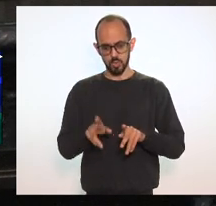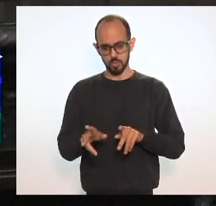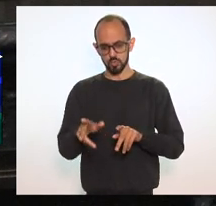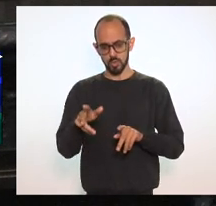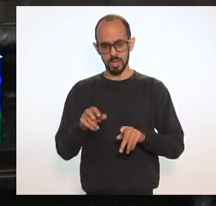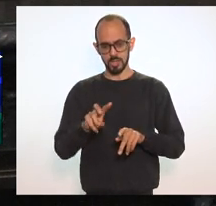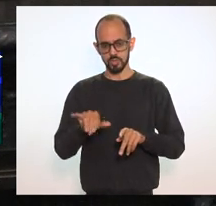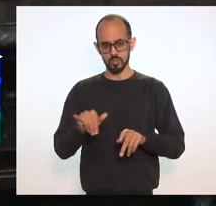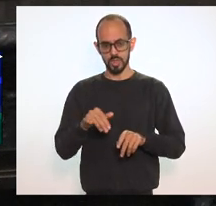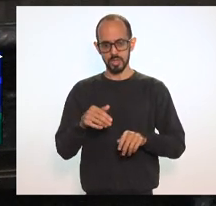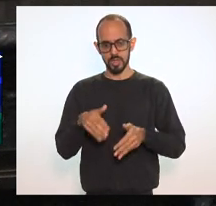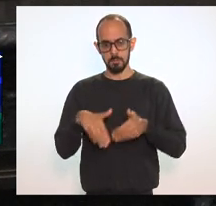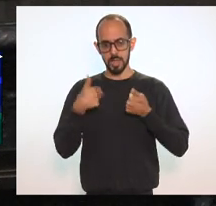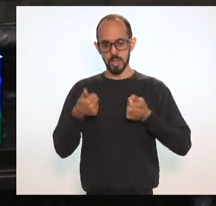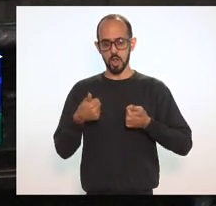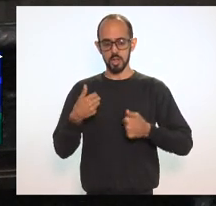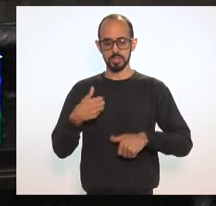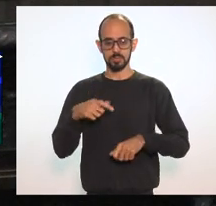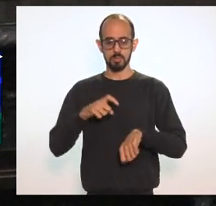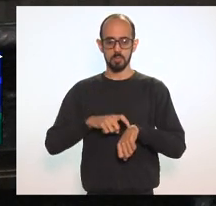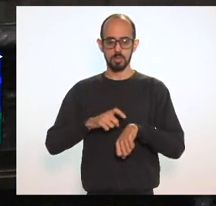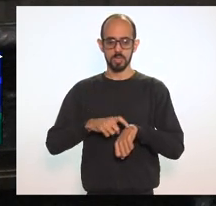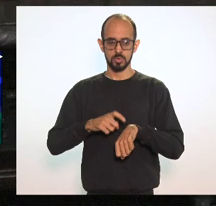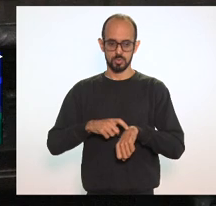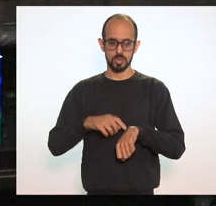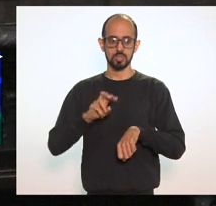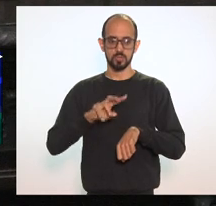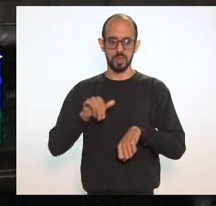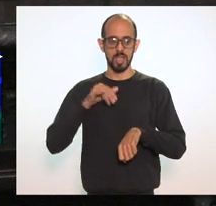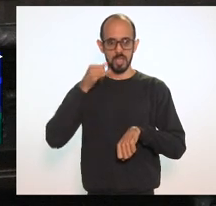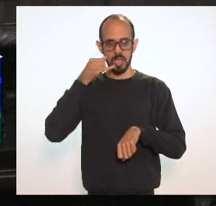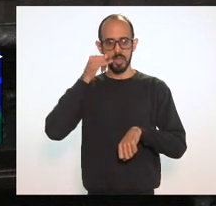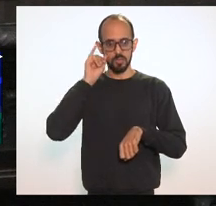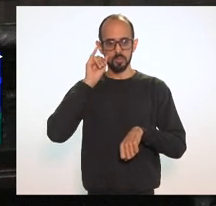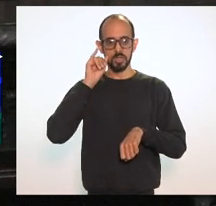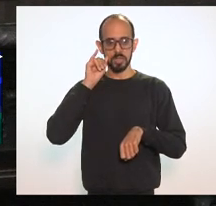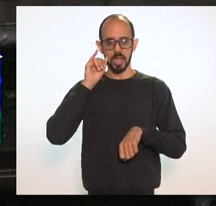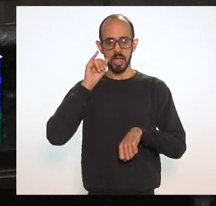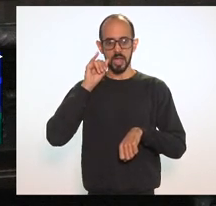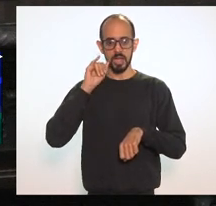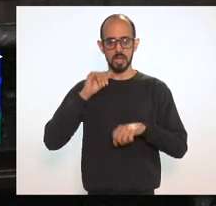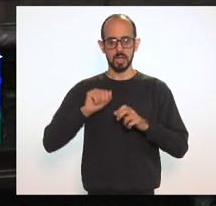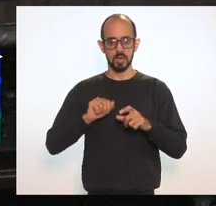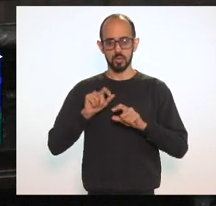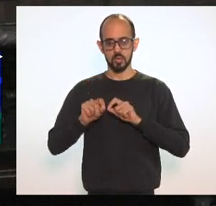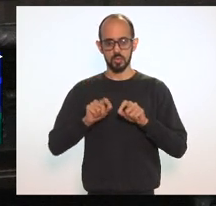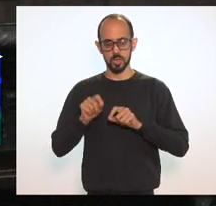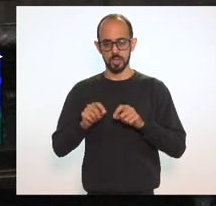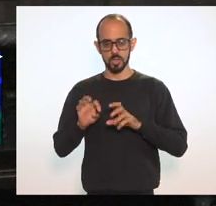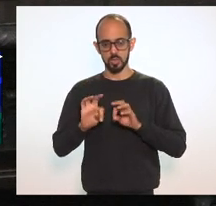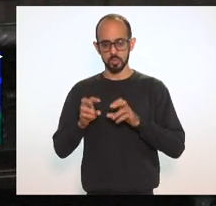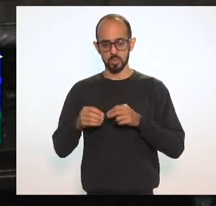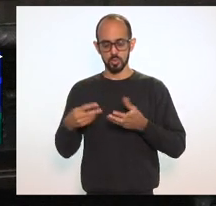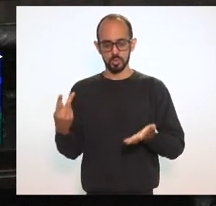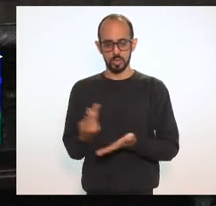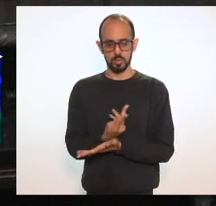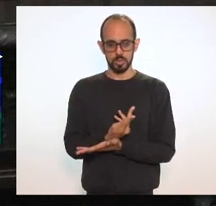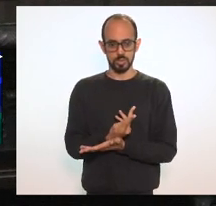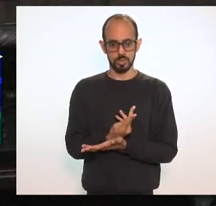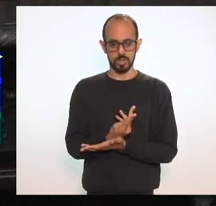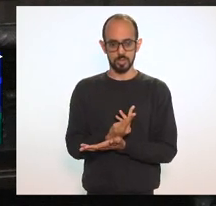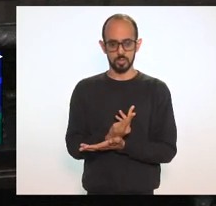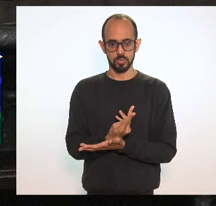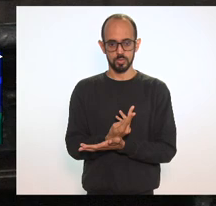momento melhores e vamos evitar que eu aquilo que se a vizinha pelos números que nós temos acesso